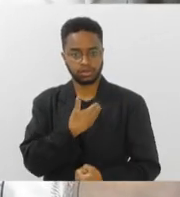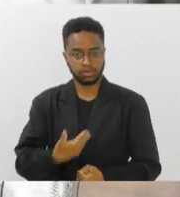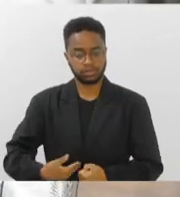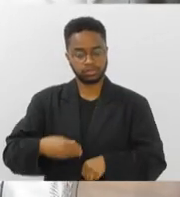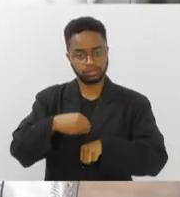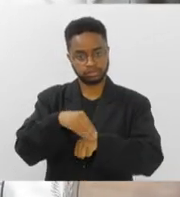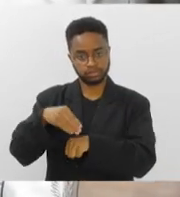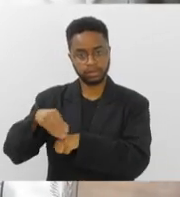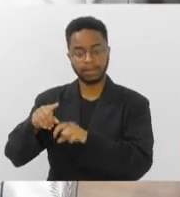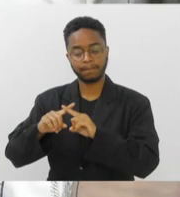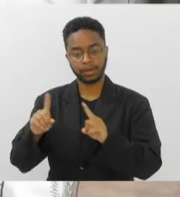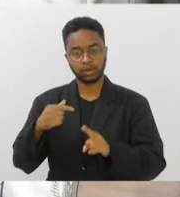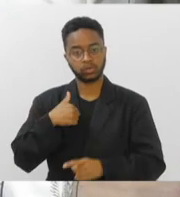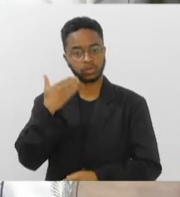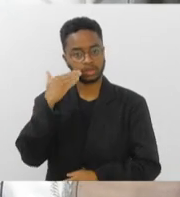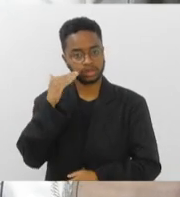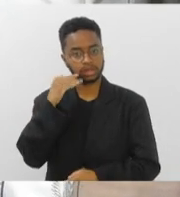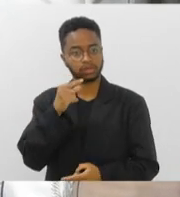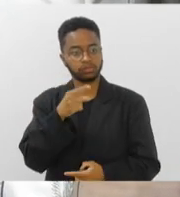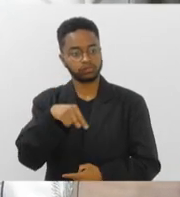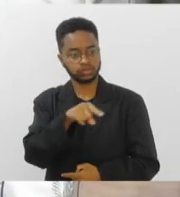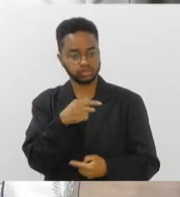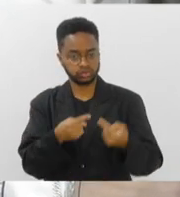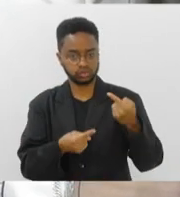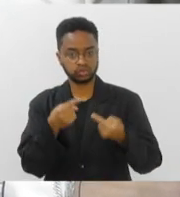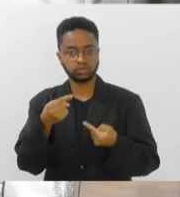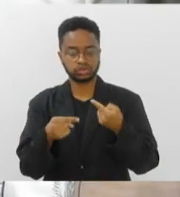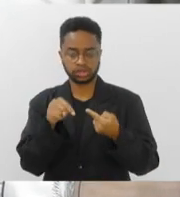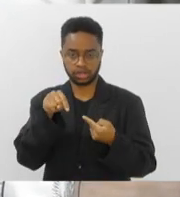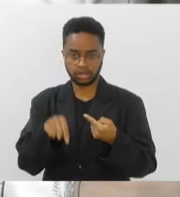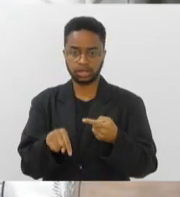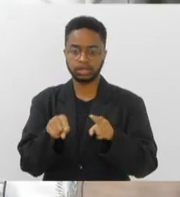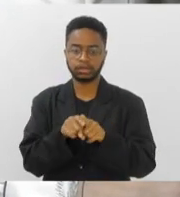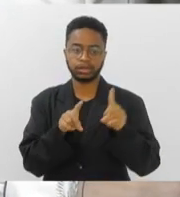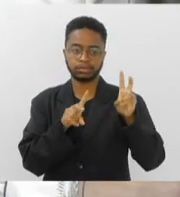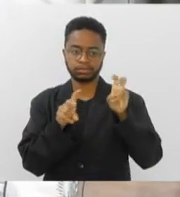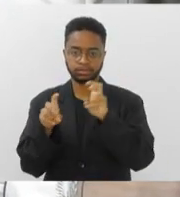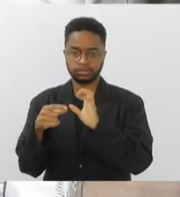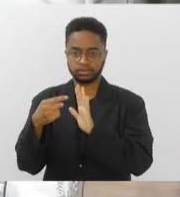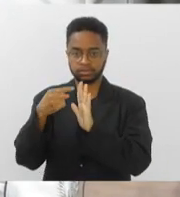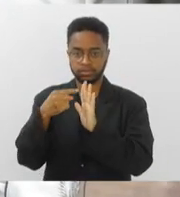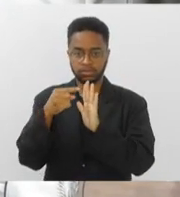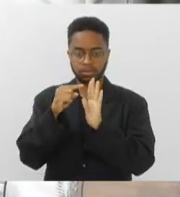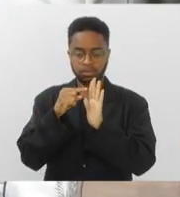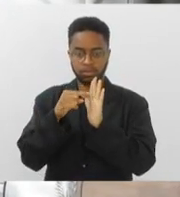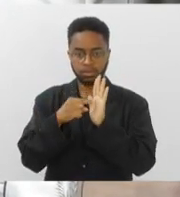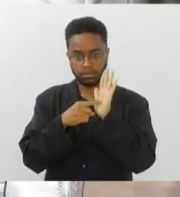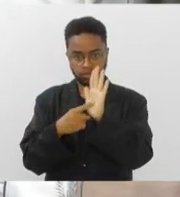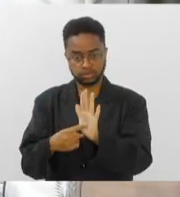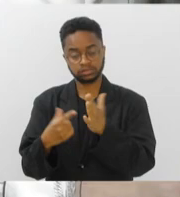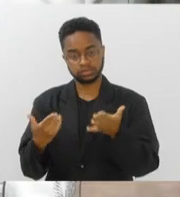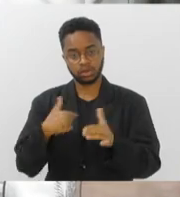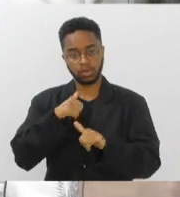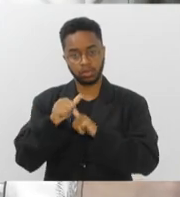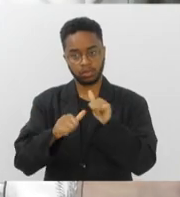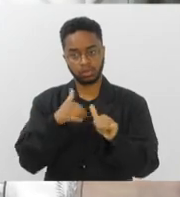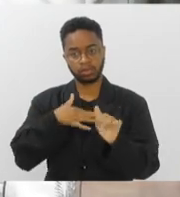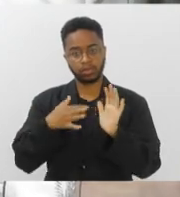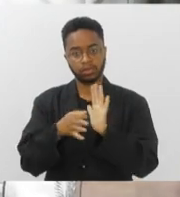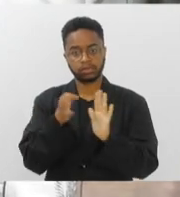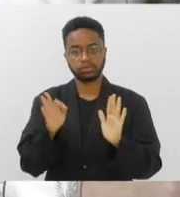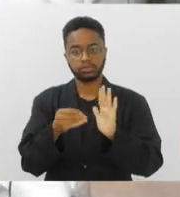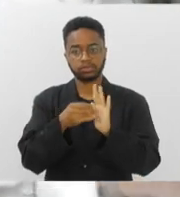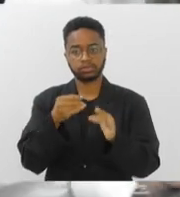Mas compreendo a discussão aqui apresentada e os apontamentos, então mudo pelo meu parecer pela